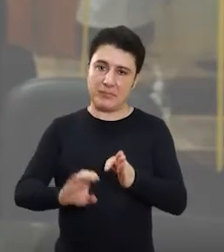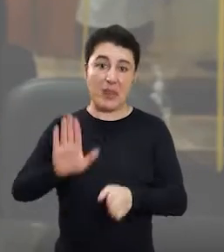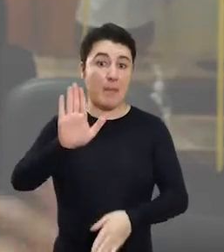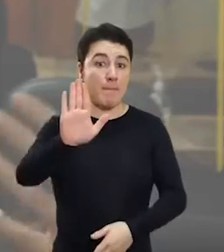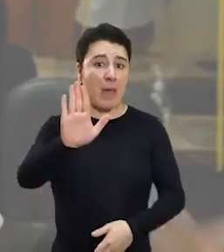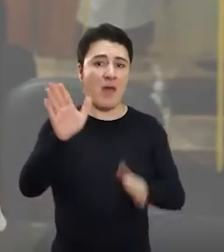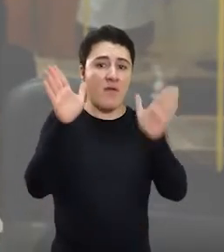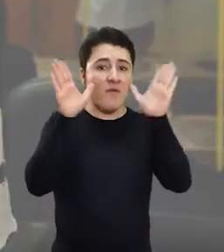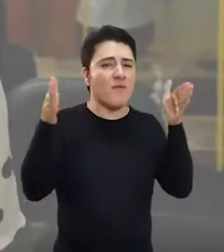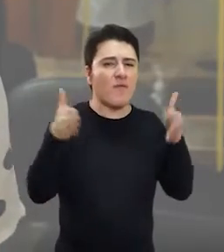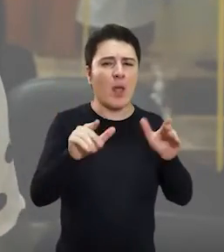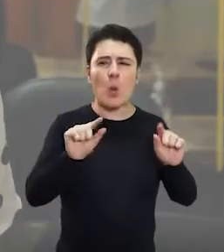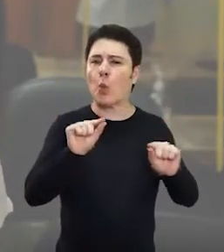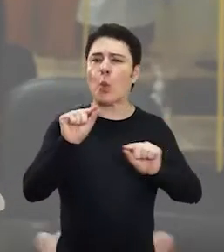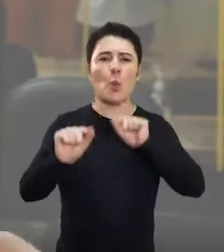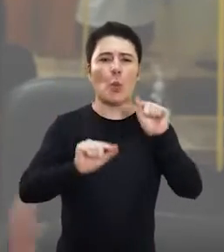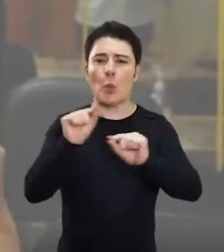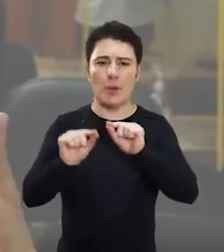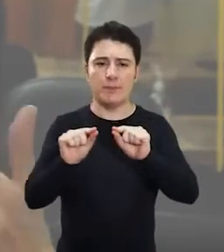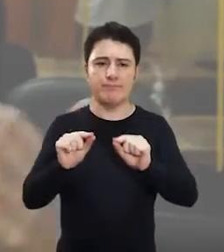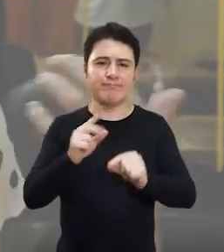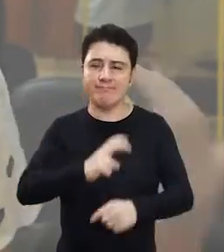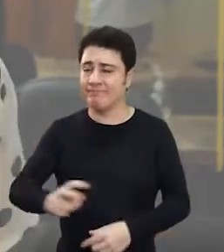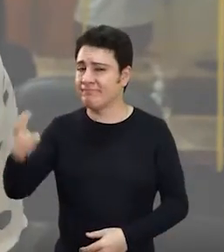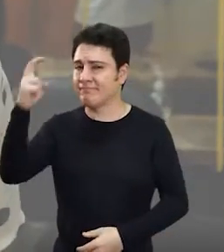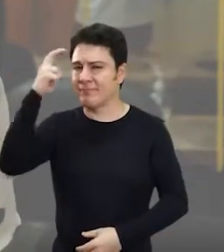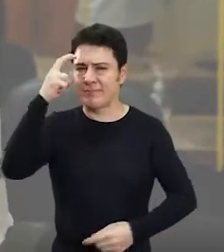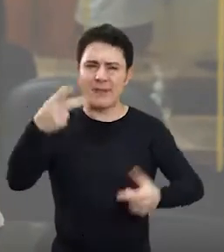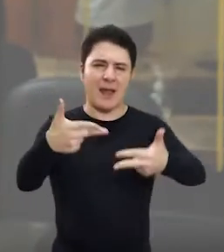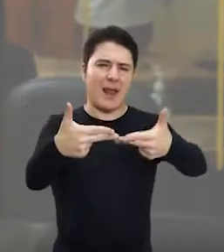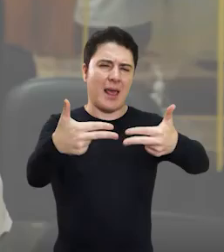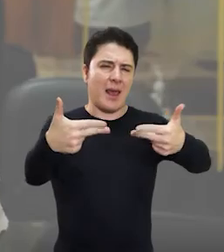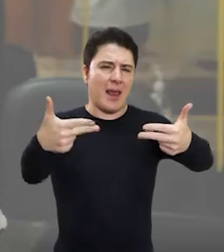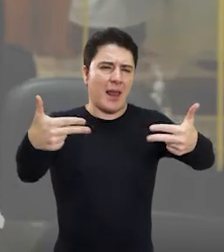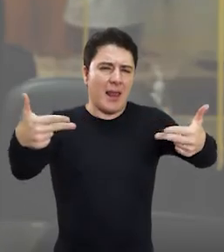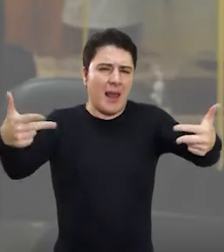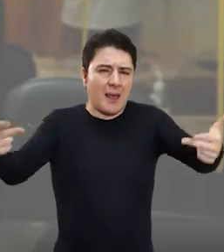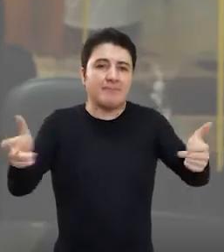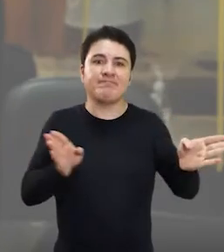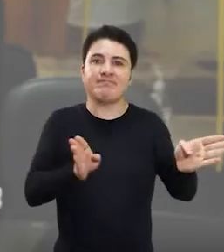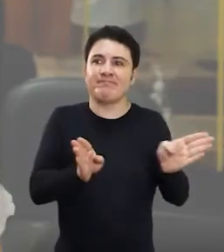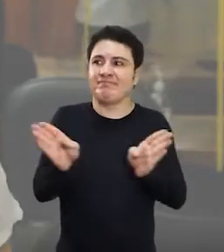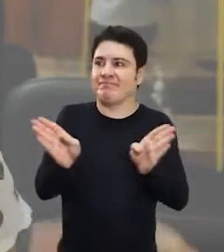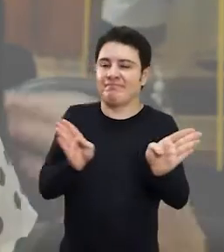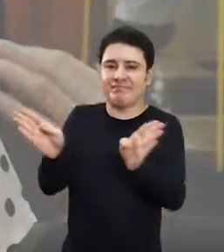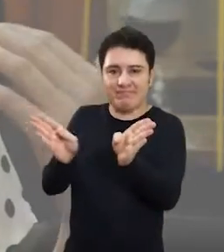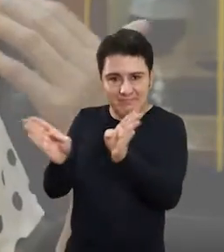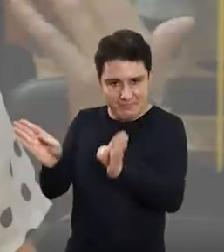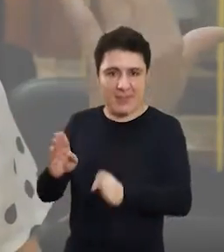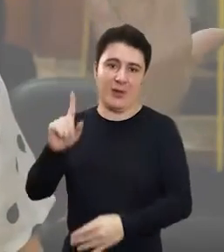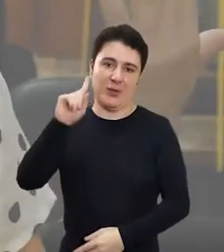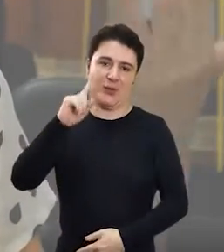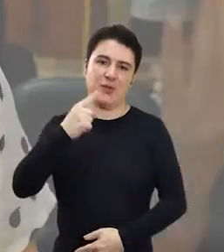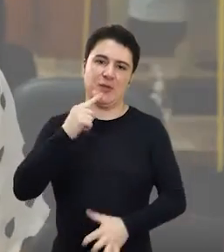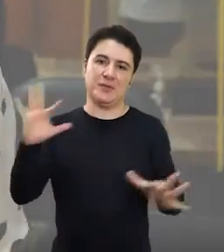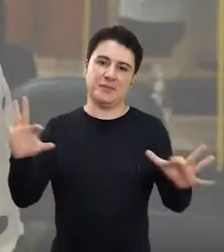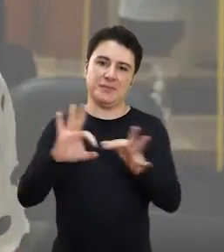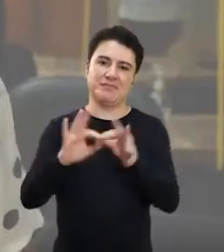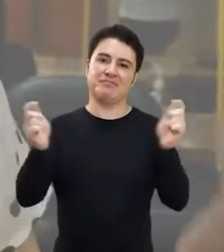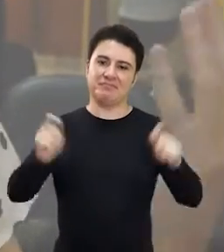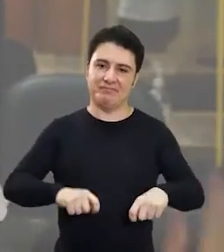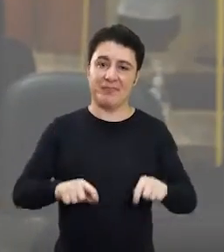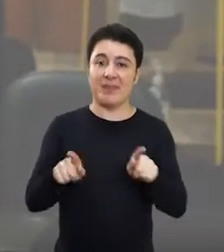Sinais O que é a ideia de fazer com que a cultura chega acessível para as pessoas surdas de fazer com que elas sejam